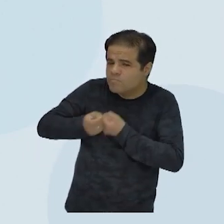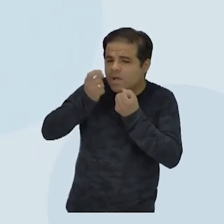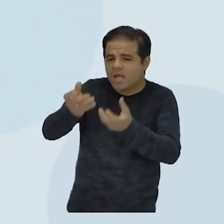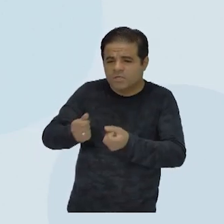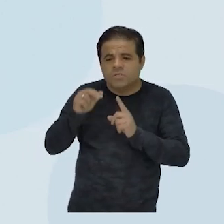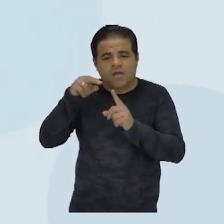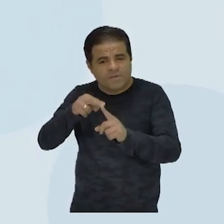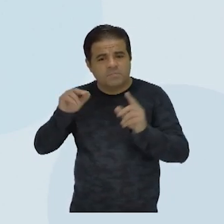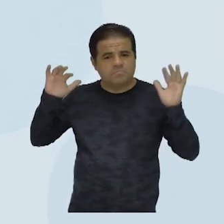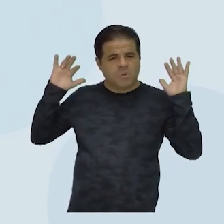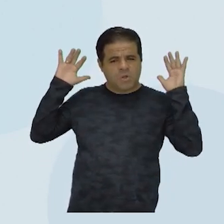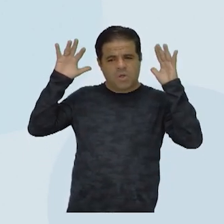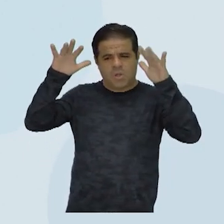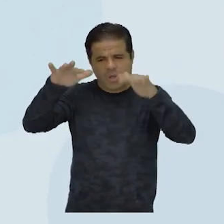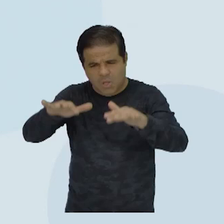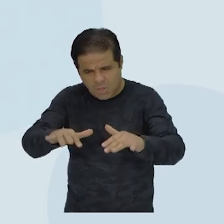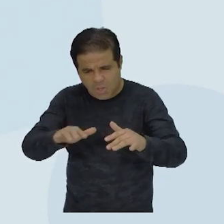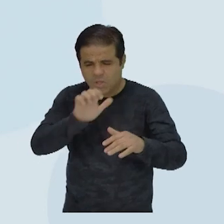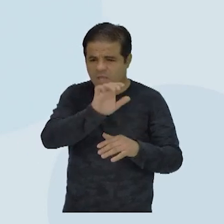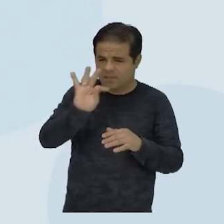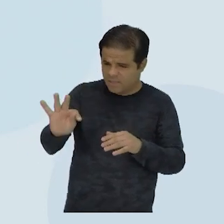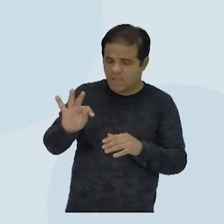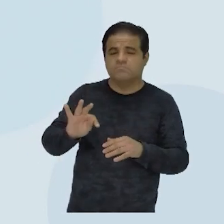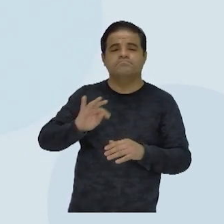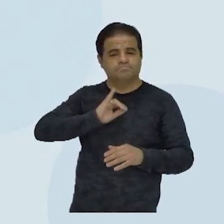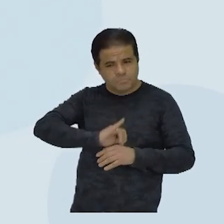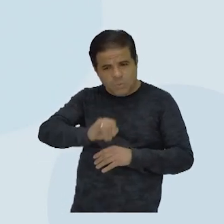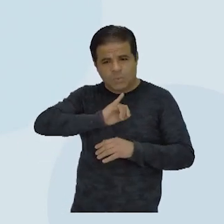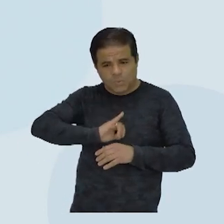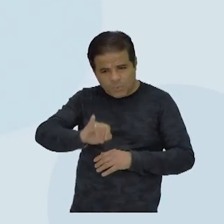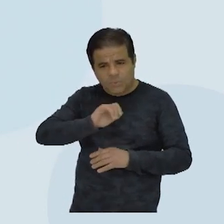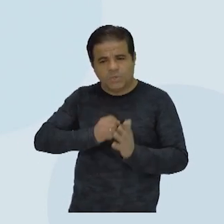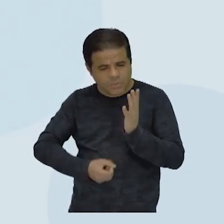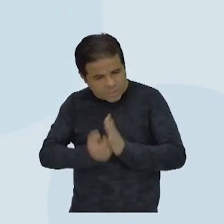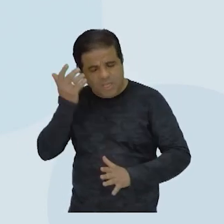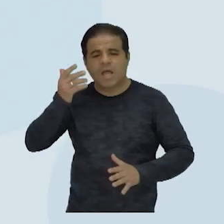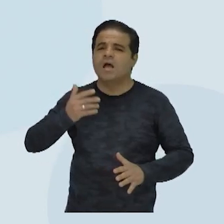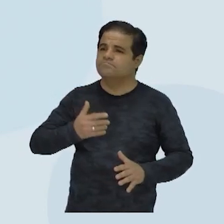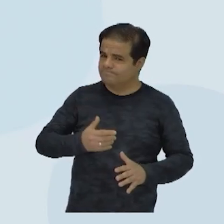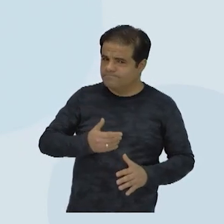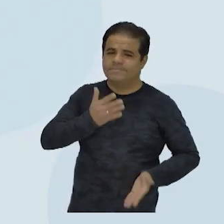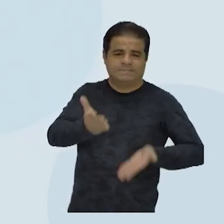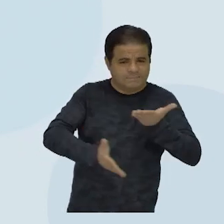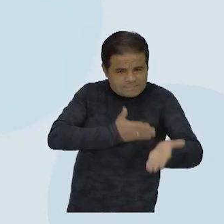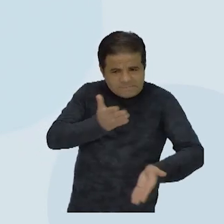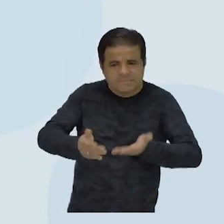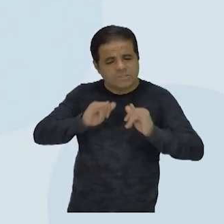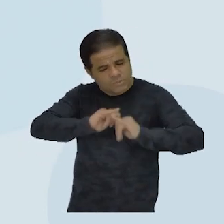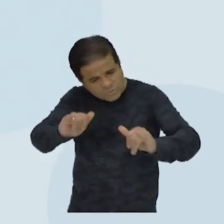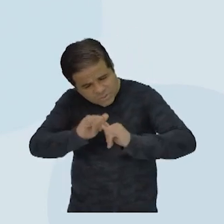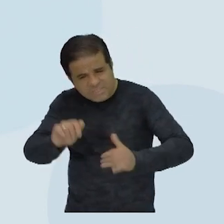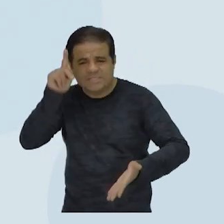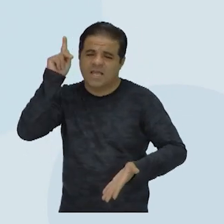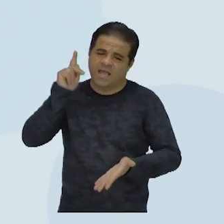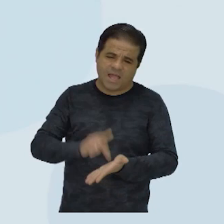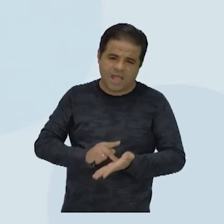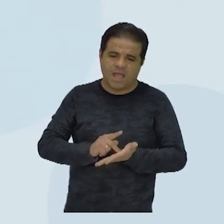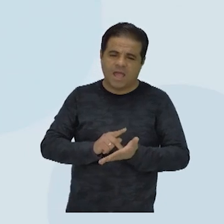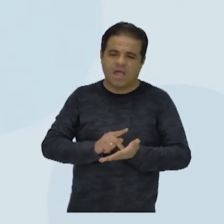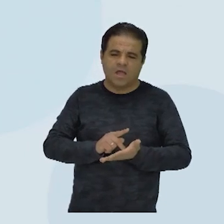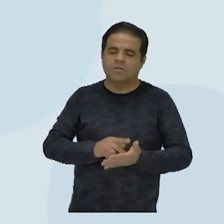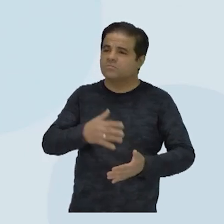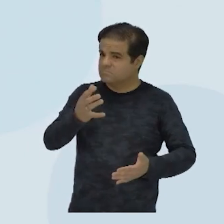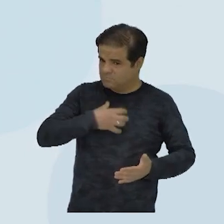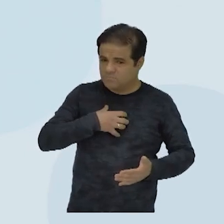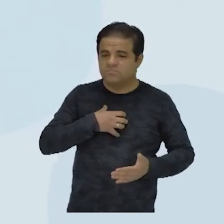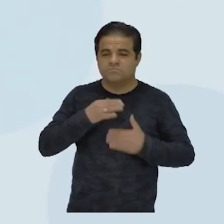referentes à invasão dos extraterrestres eram narradas, criando uma impressão de tratar-se de notícia real. O